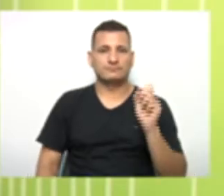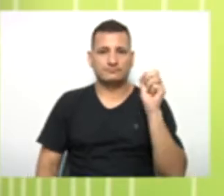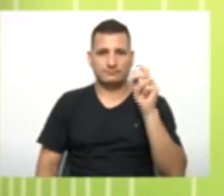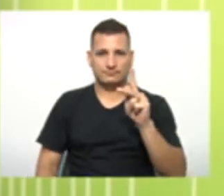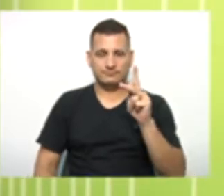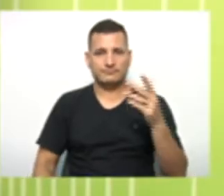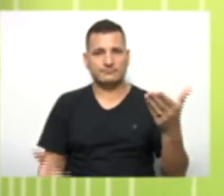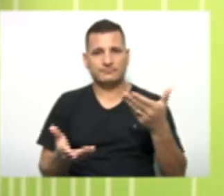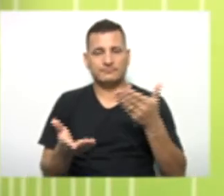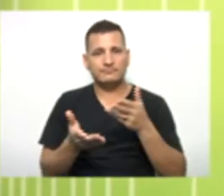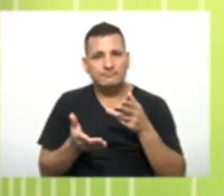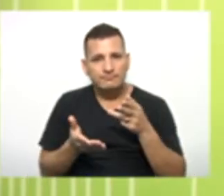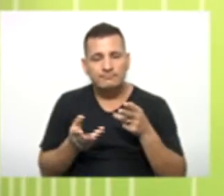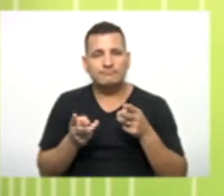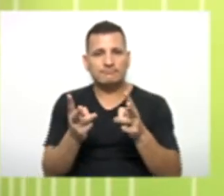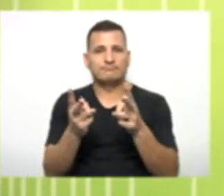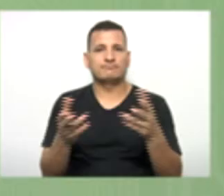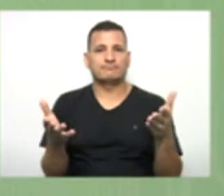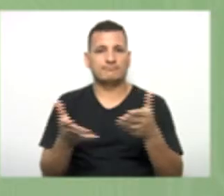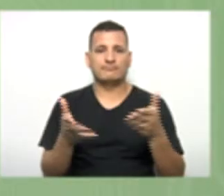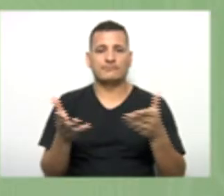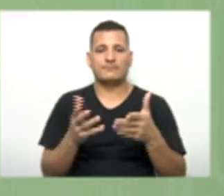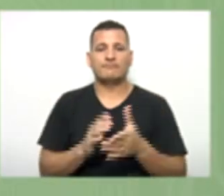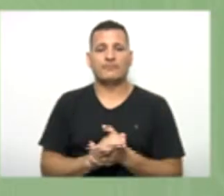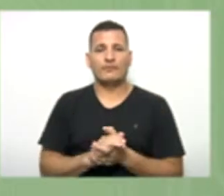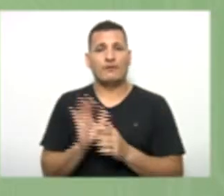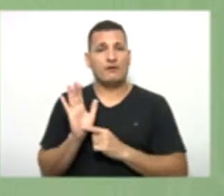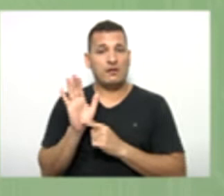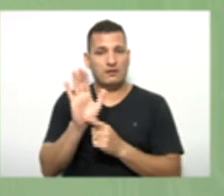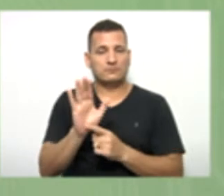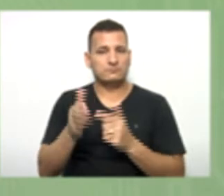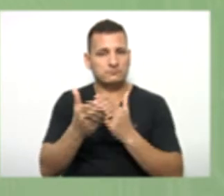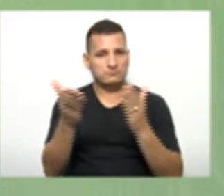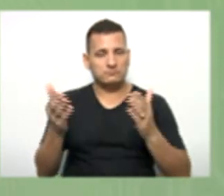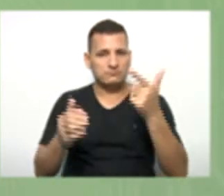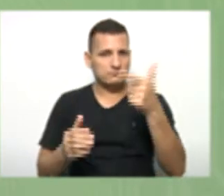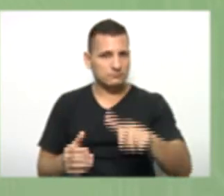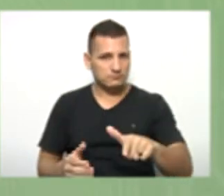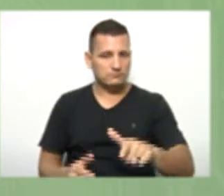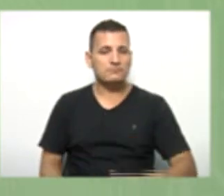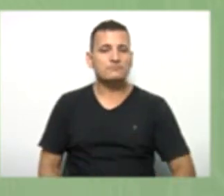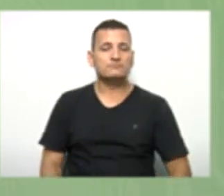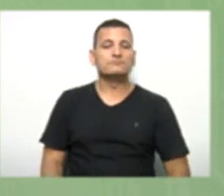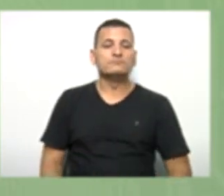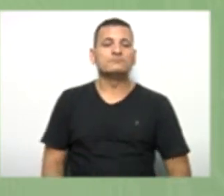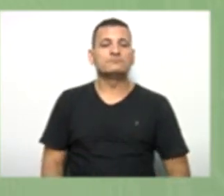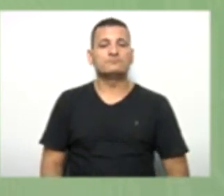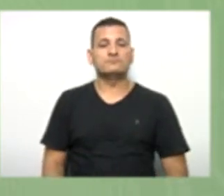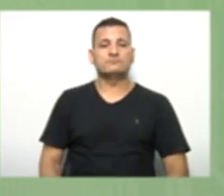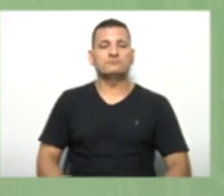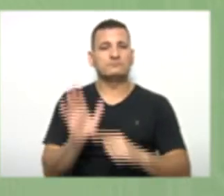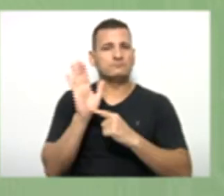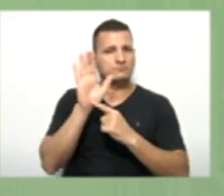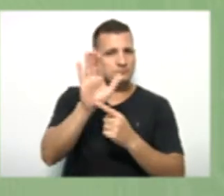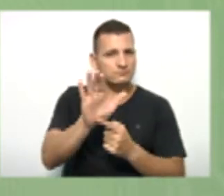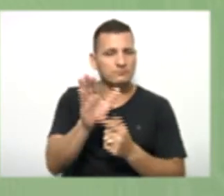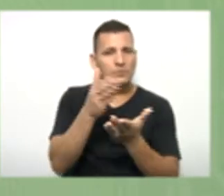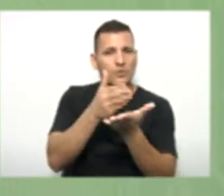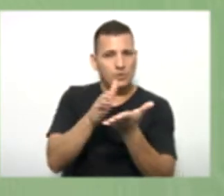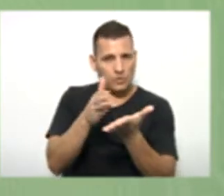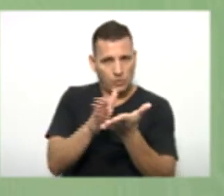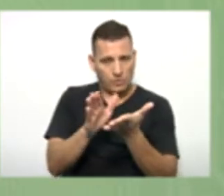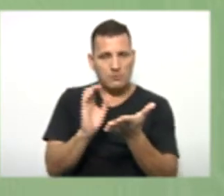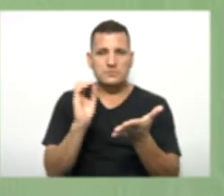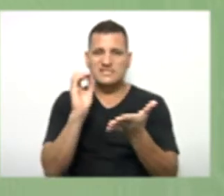dar continuidade aqui. Eu só vou apresentar para vocês novamente aqui a demonstração de sobras e perdas,